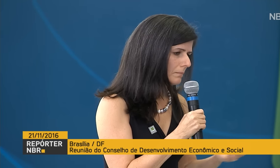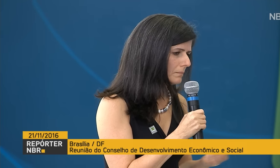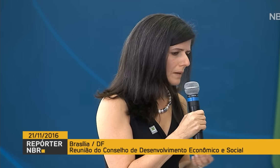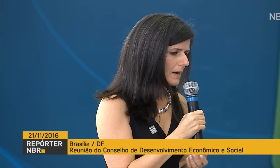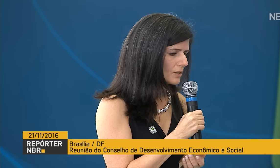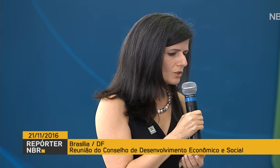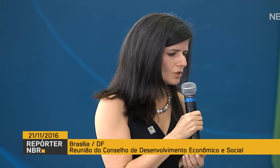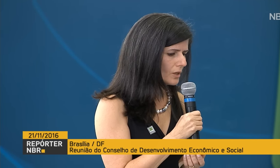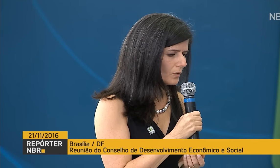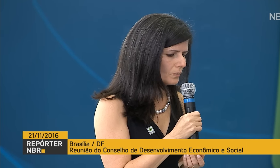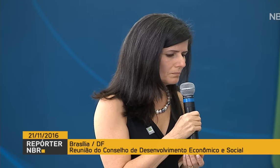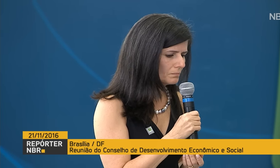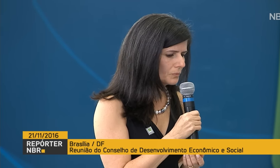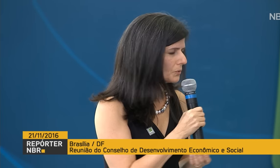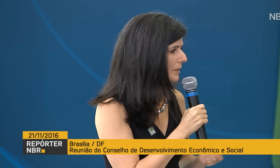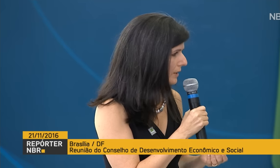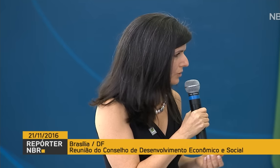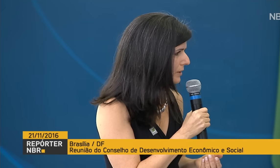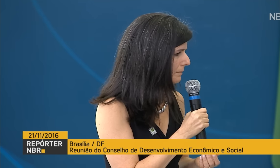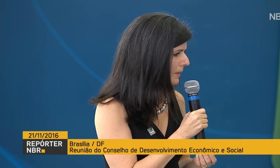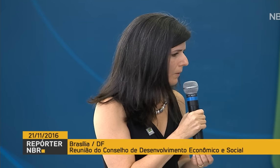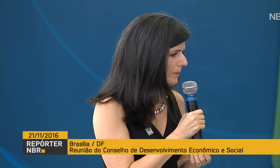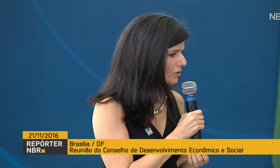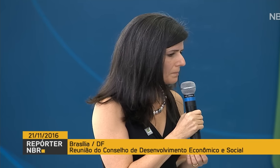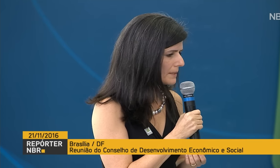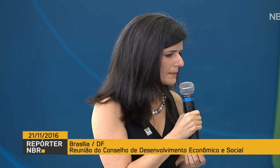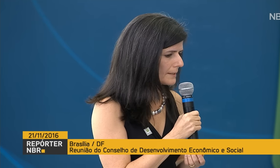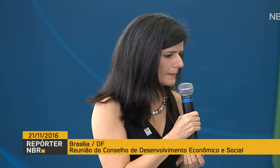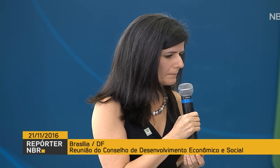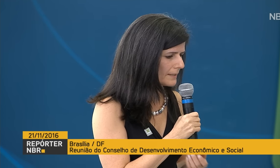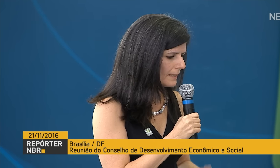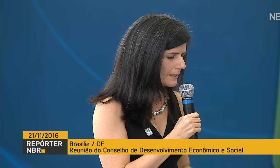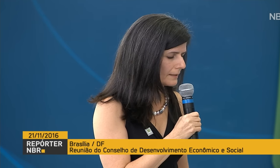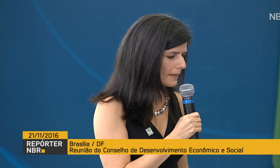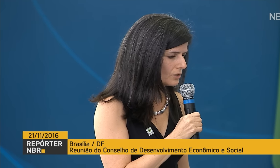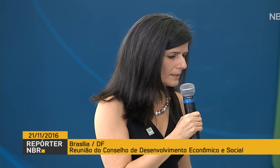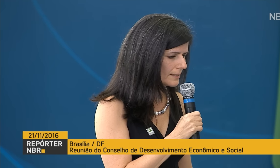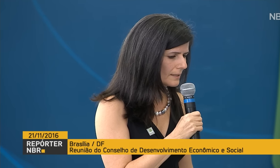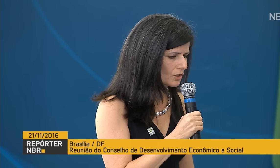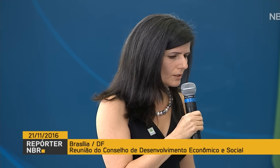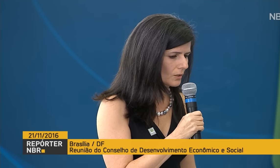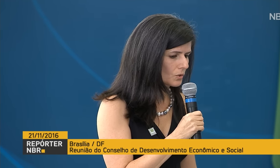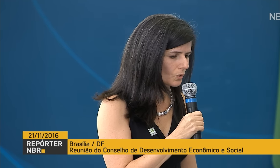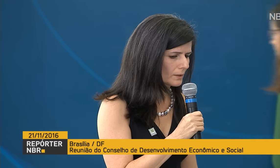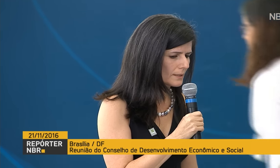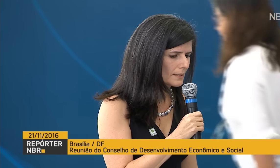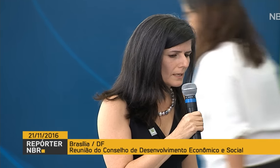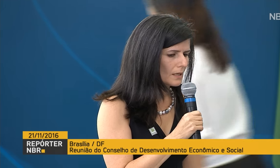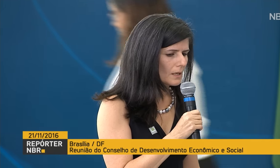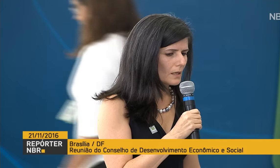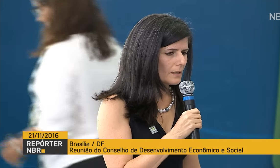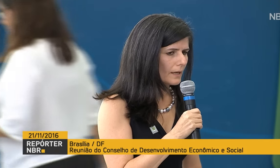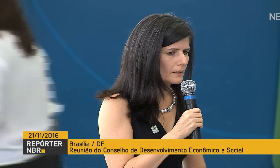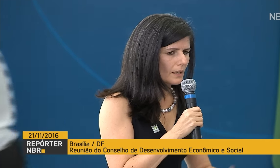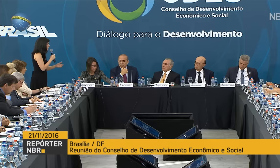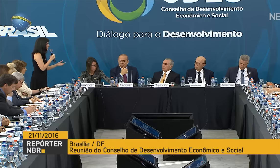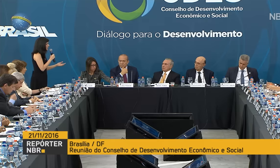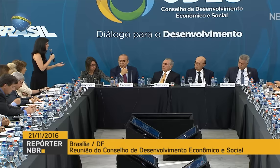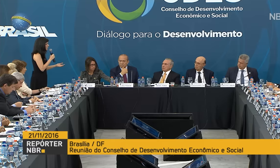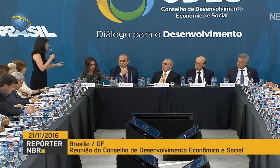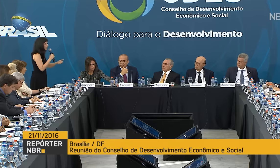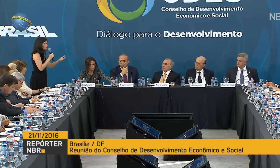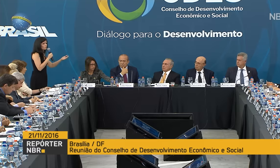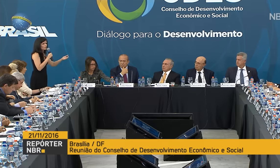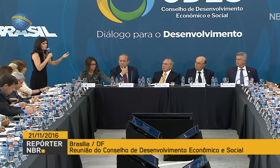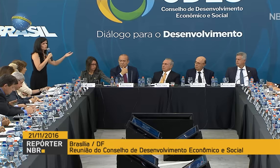não há uma margem de erro muito grande, né? Realmente precisa ter celeridade nessas agendas todas. E aí acho